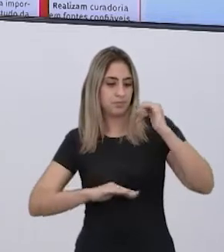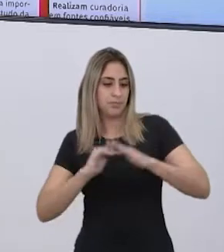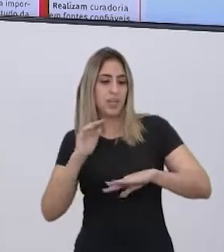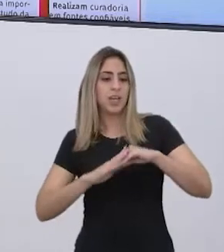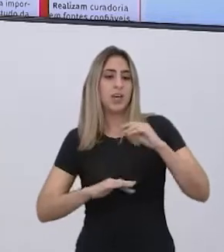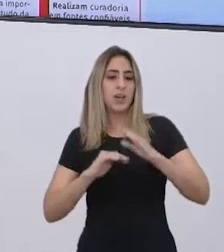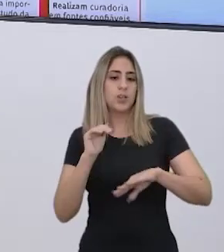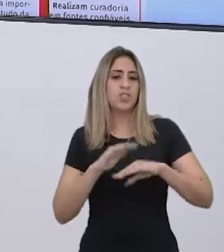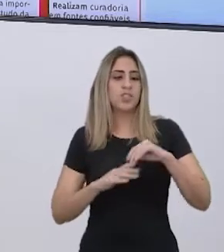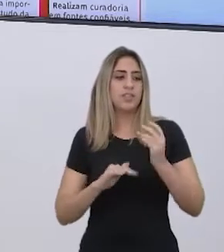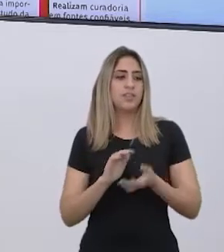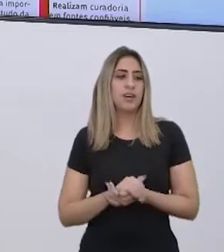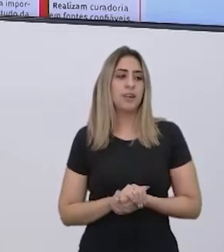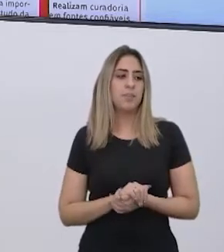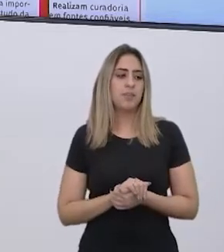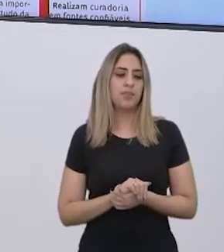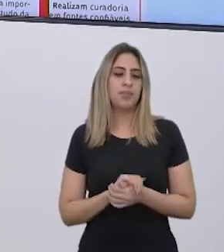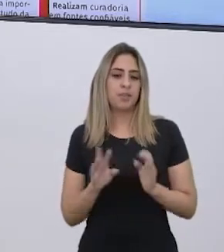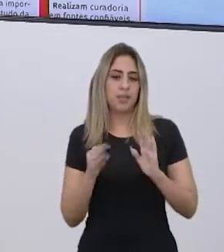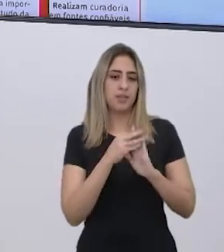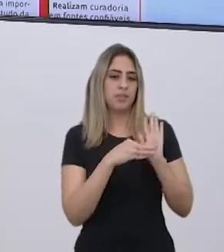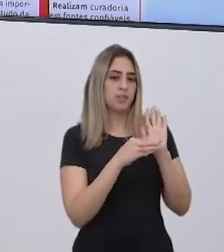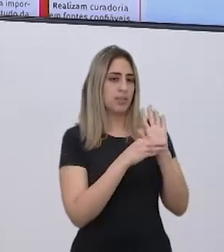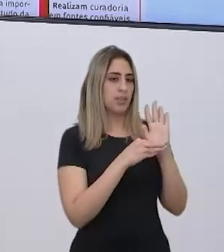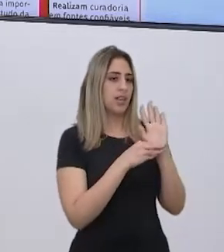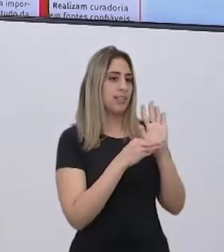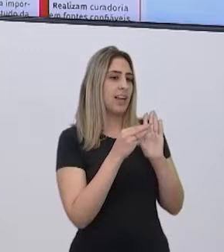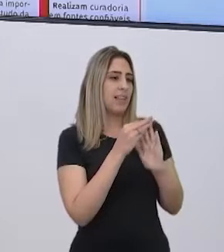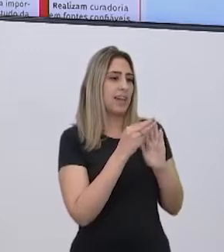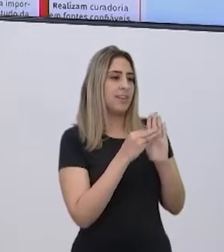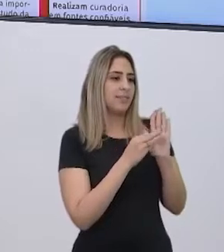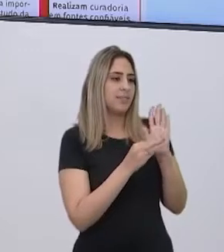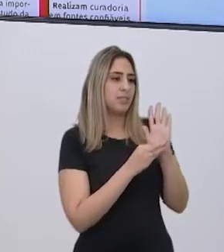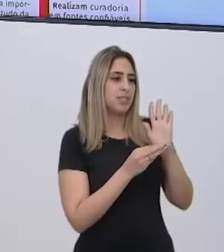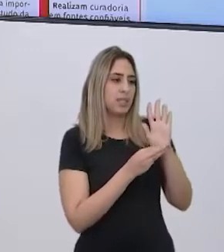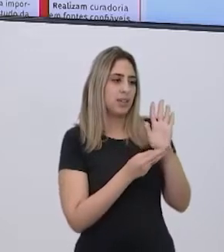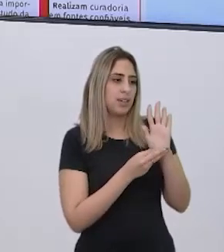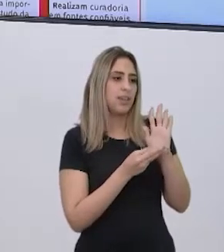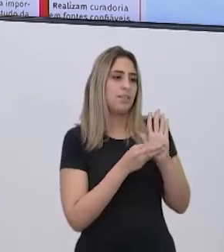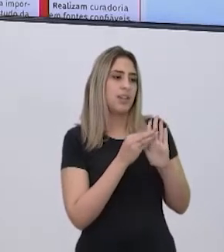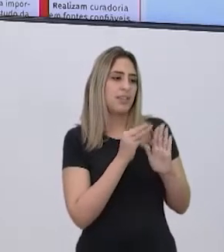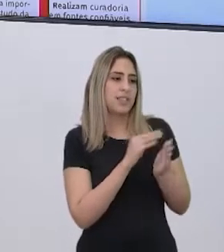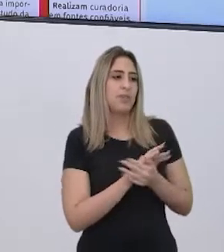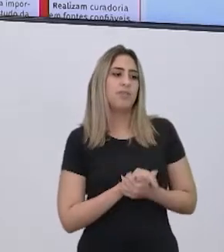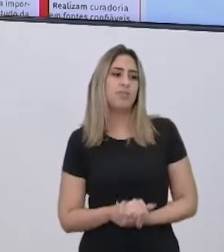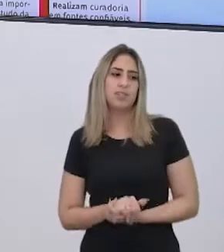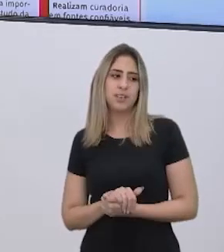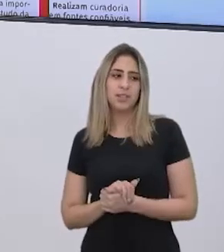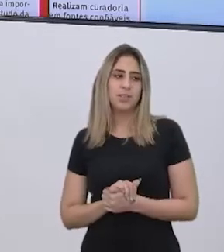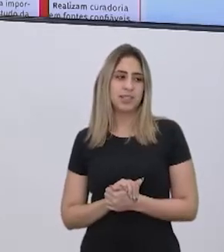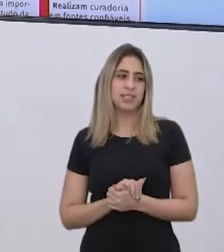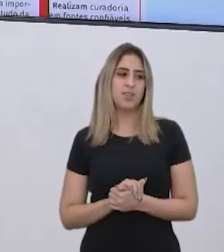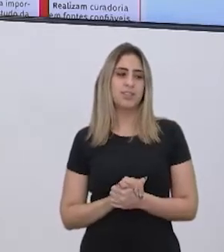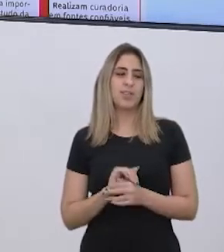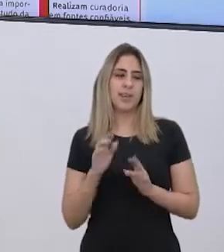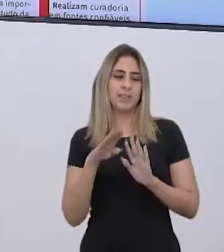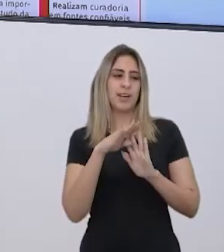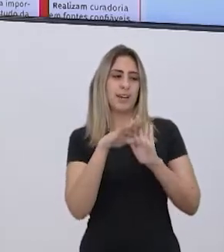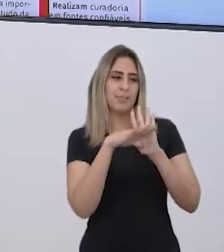do conhecimento, né? E aqui a gente está falando sobre como a gente constrói a nossa relação com o conhecimento, só que